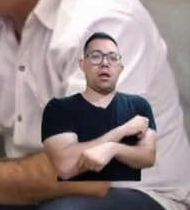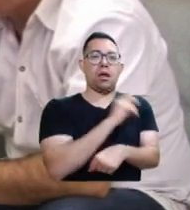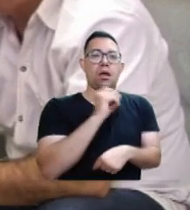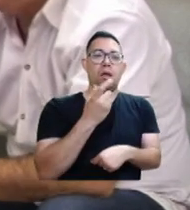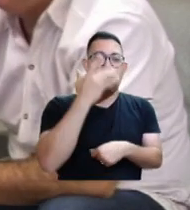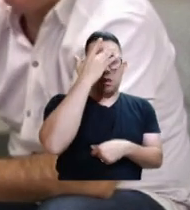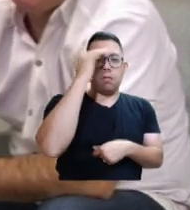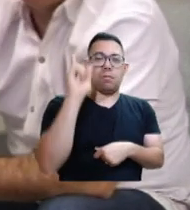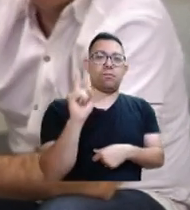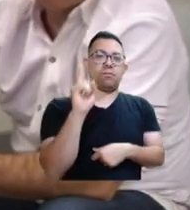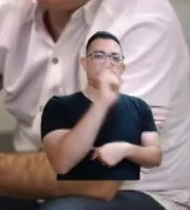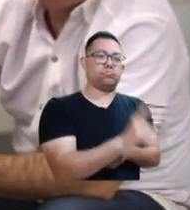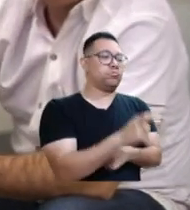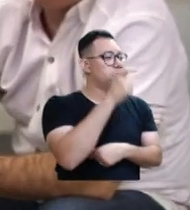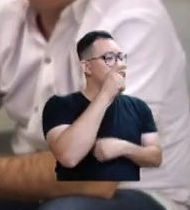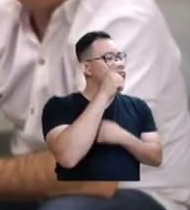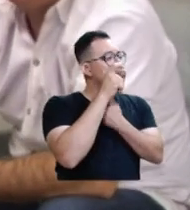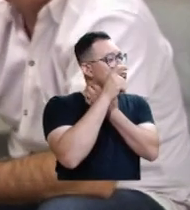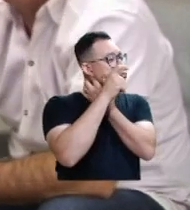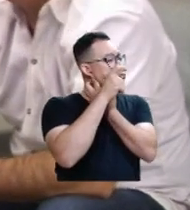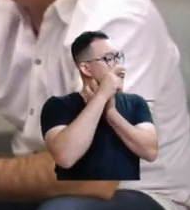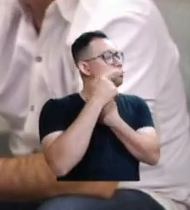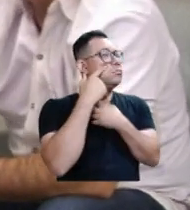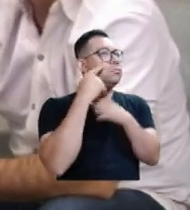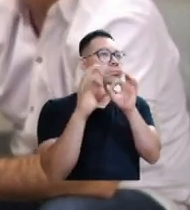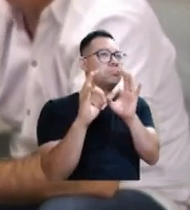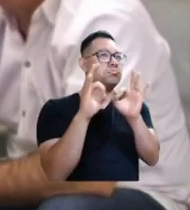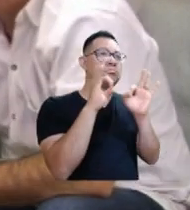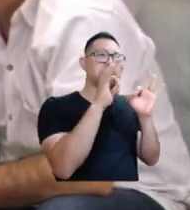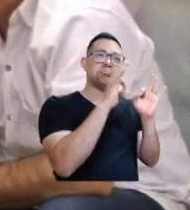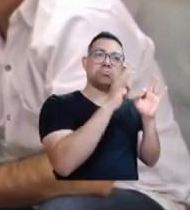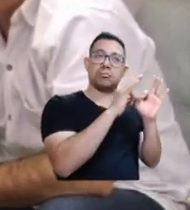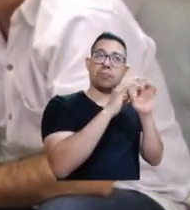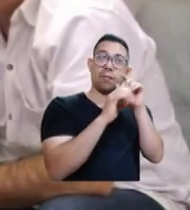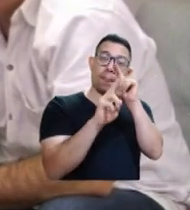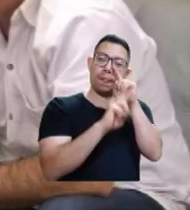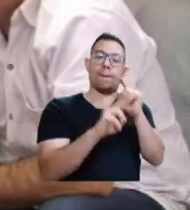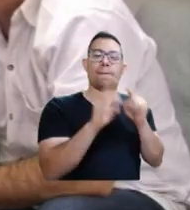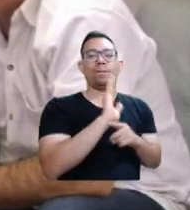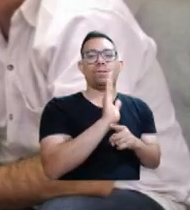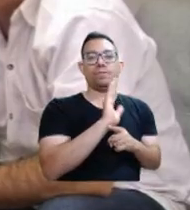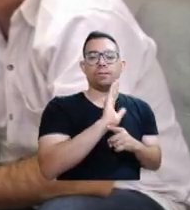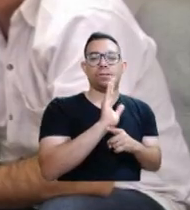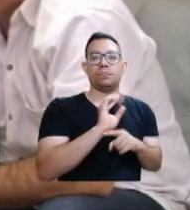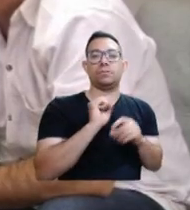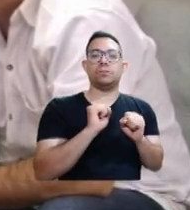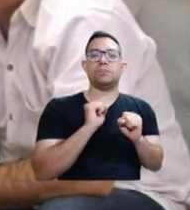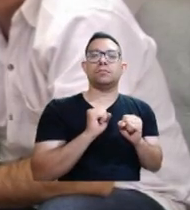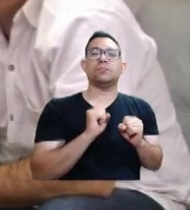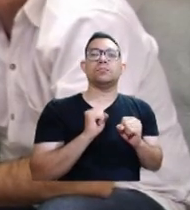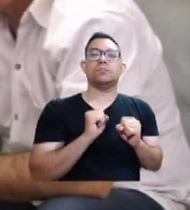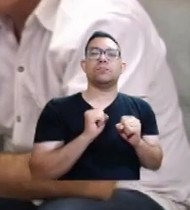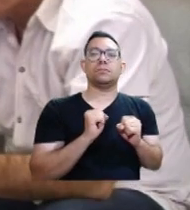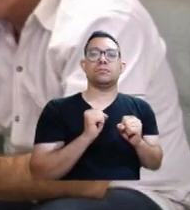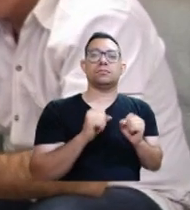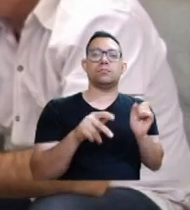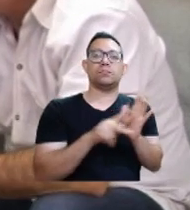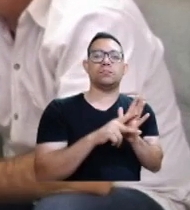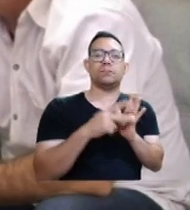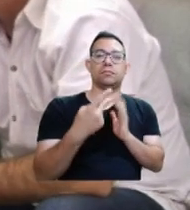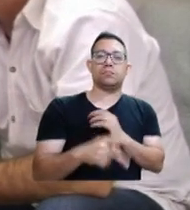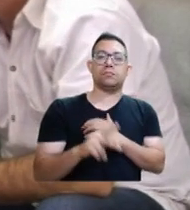Numa sala para, de repente, algum aluno ou alguma pessoa que queira fazer ali o uso desse